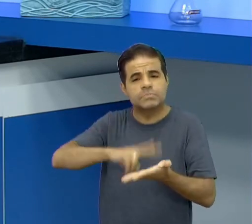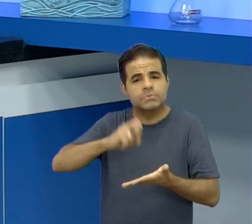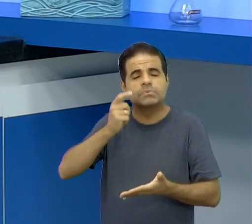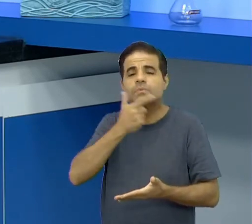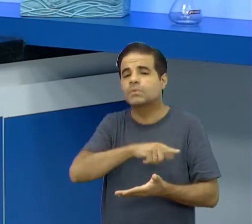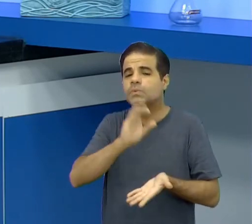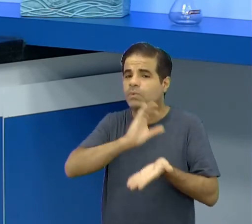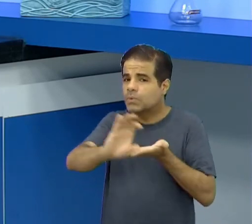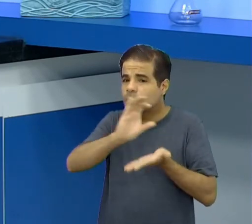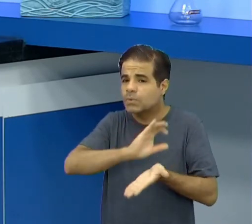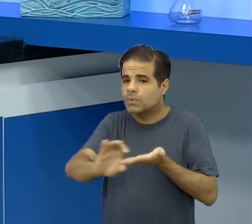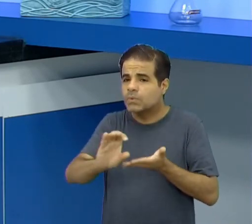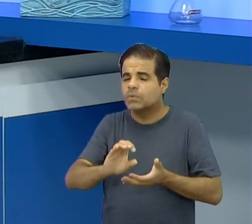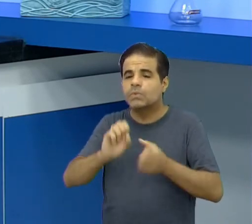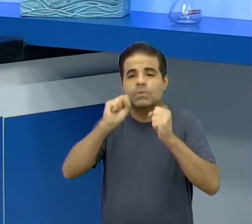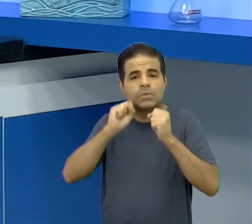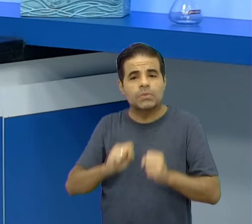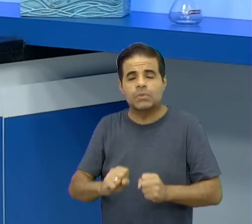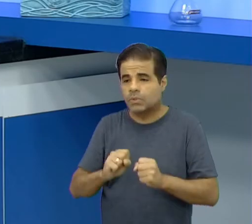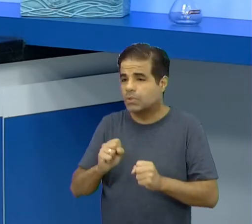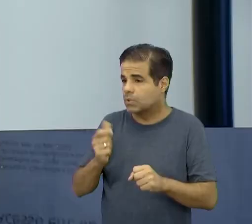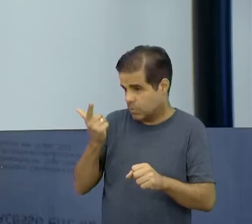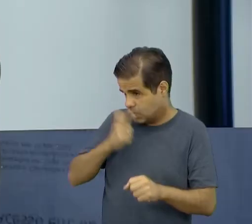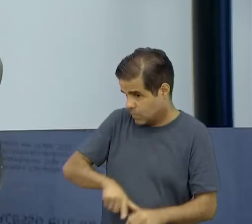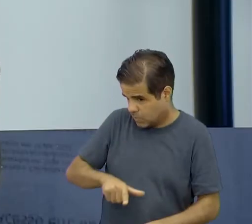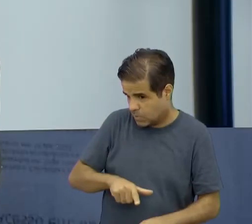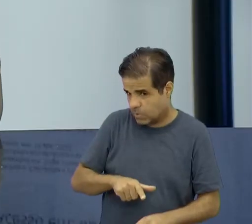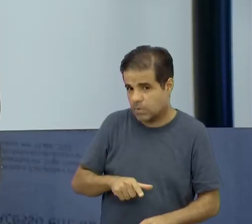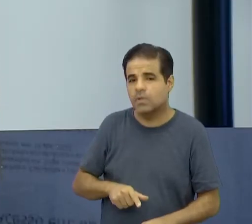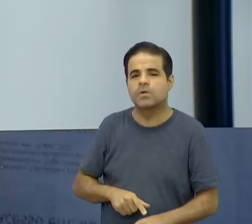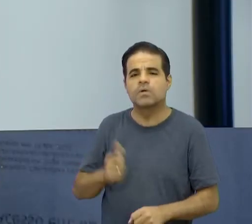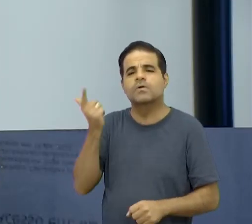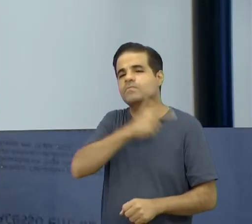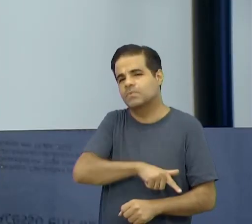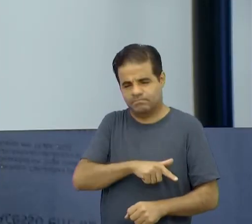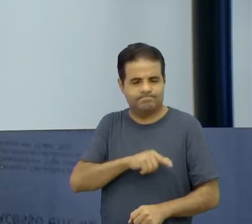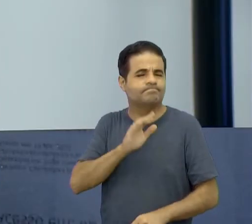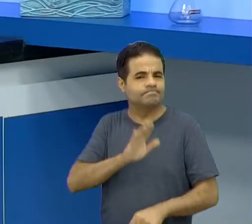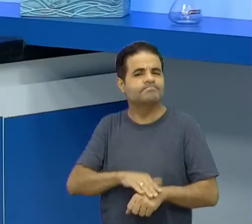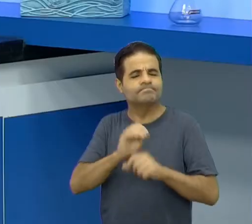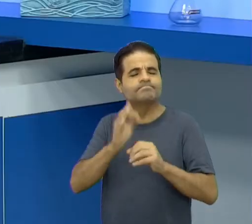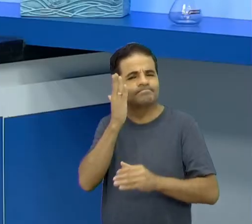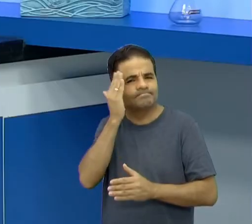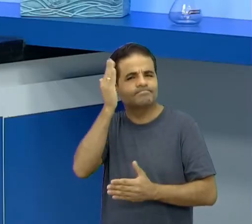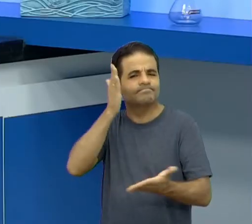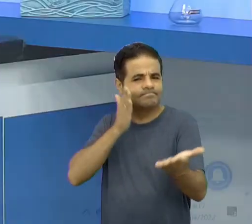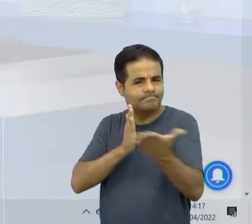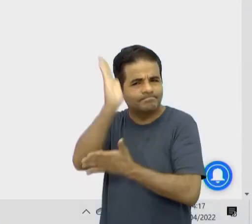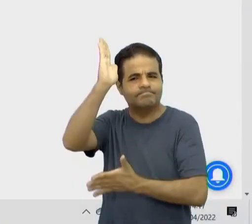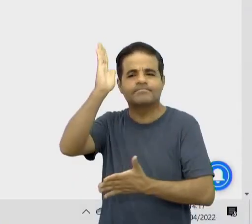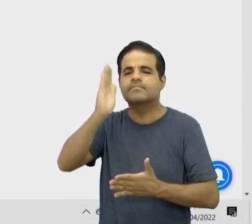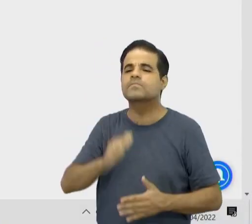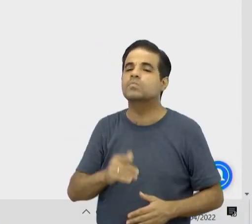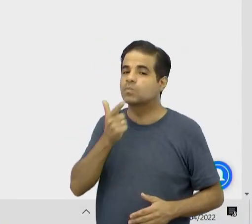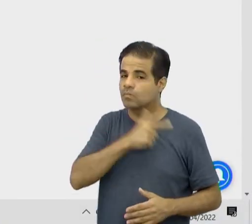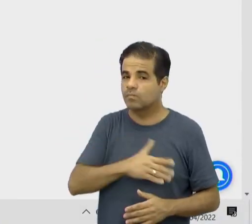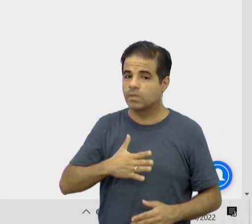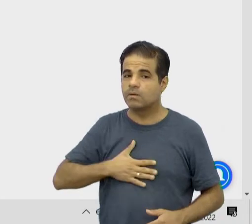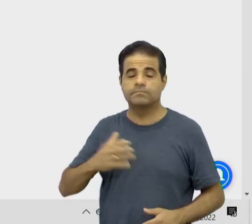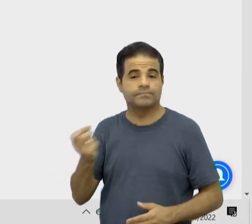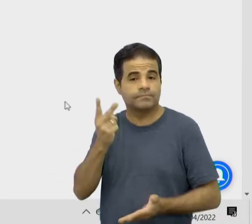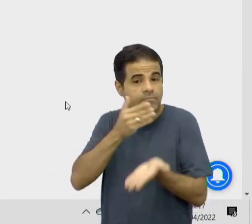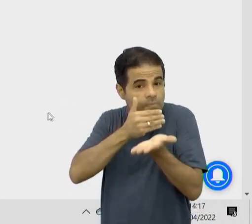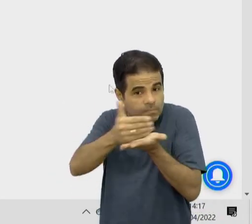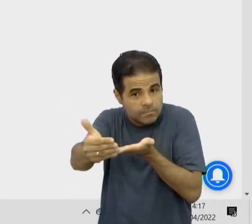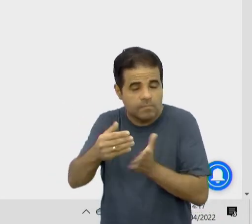investimento. Vamos lá, eu gosto de falar de ganhar. Você gosta? Ganhar Ganhar sempre. com nós mesmos, né? Sucesso. Então vamos lá. Ó. Se o meu valor